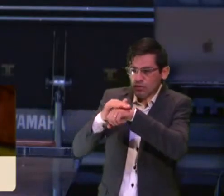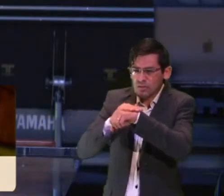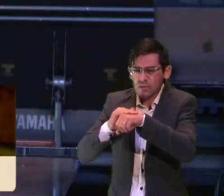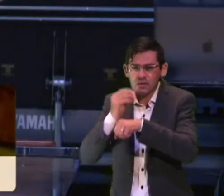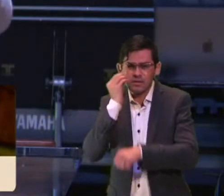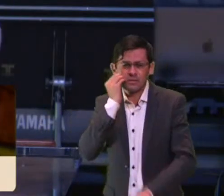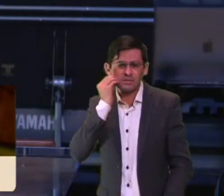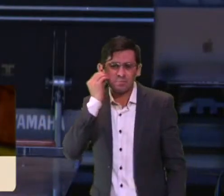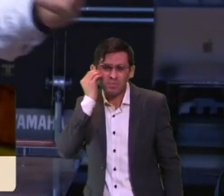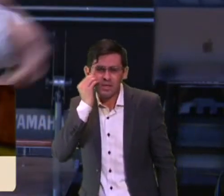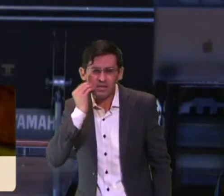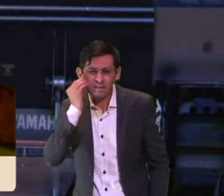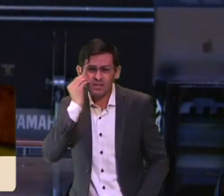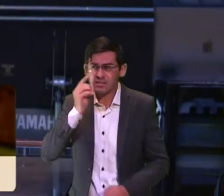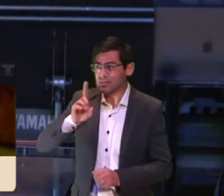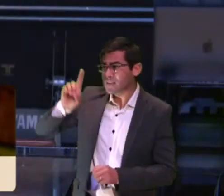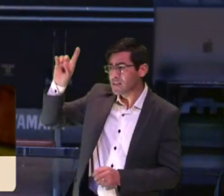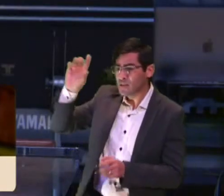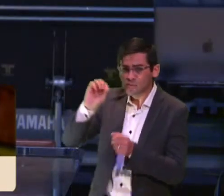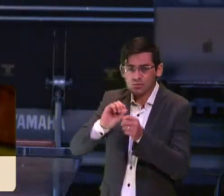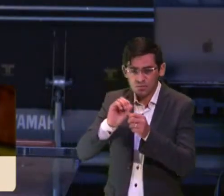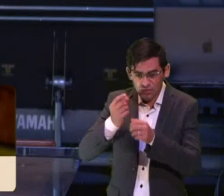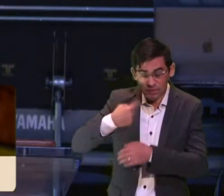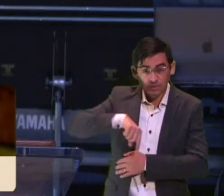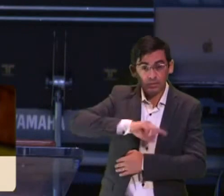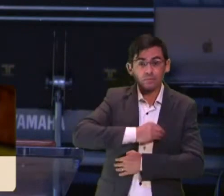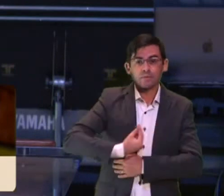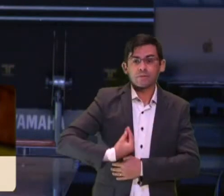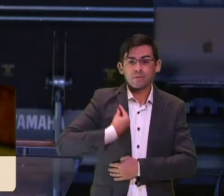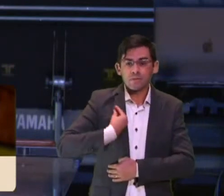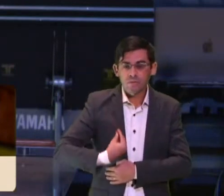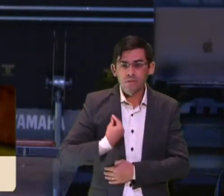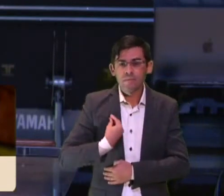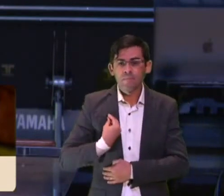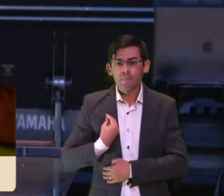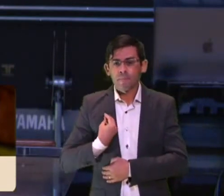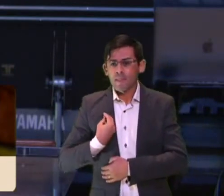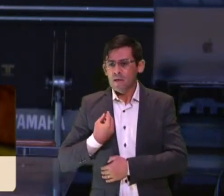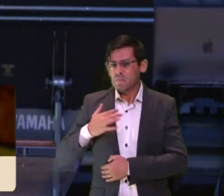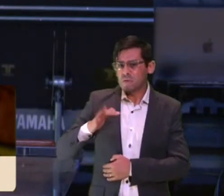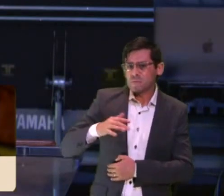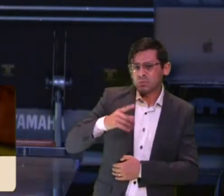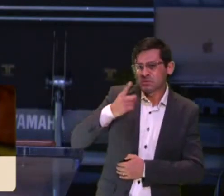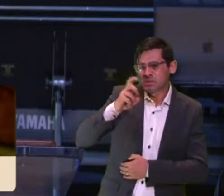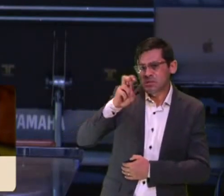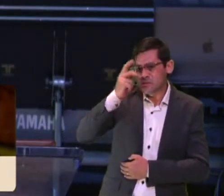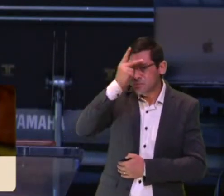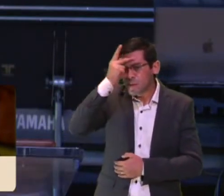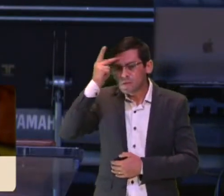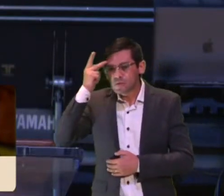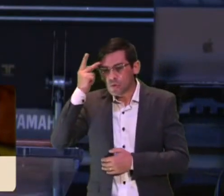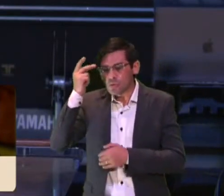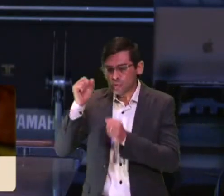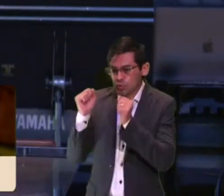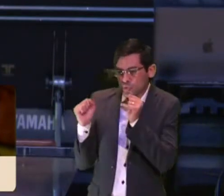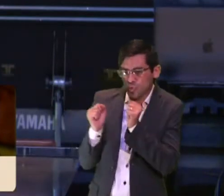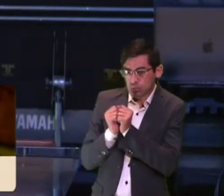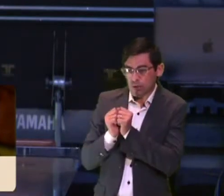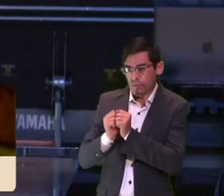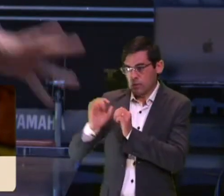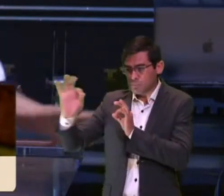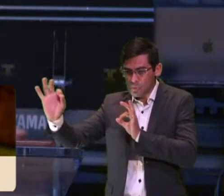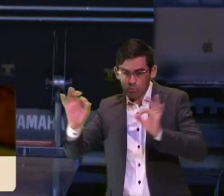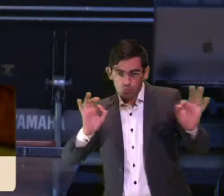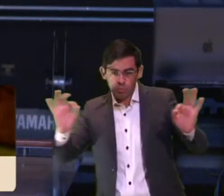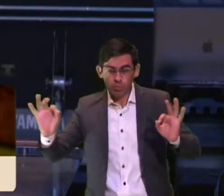coisas que Deus fez impressionantes nas nossas vidas. E daqui a pouco tinha umas 15 pessoas, a gente separado assim, mas